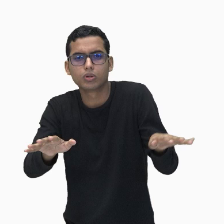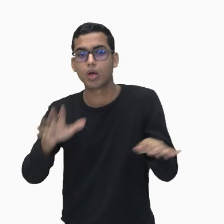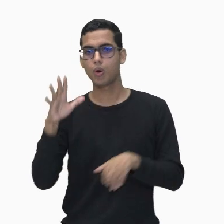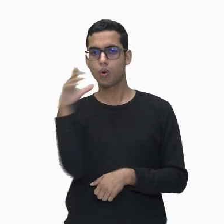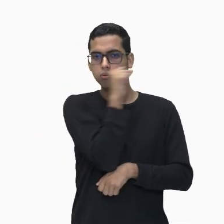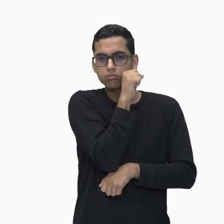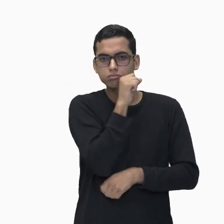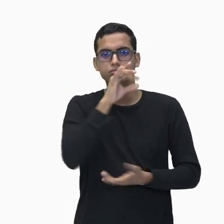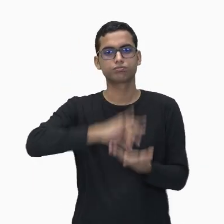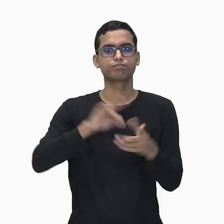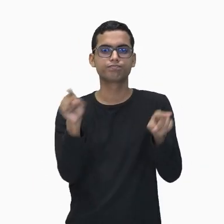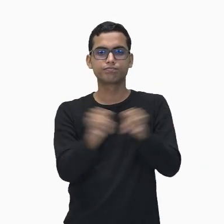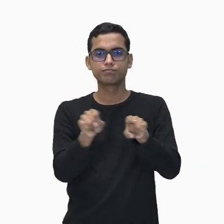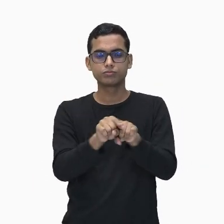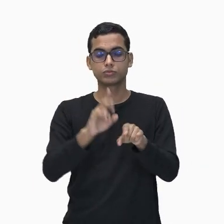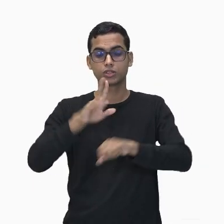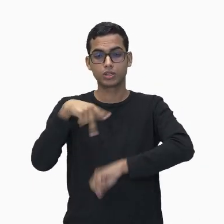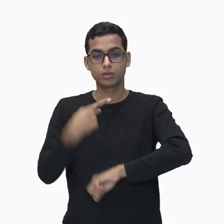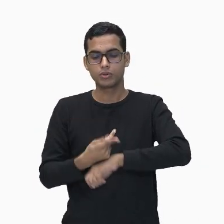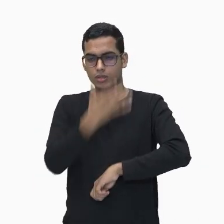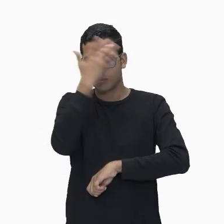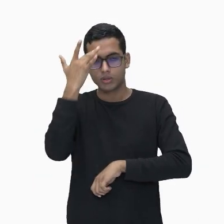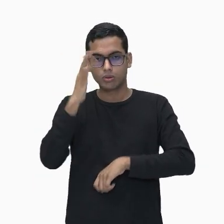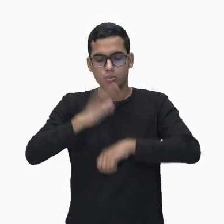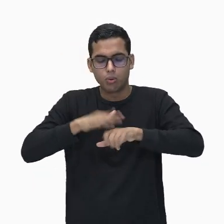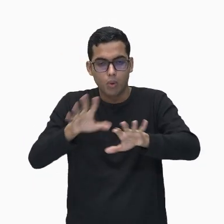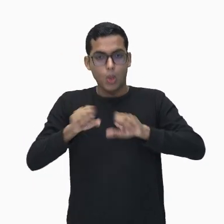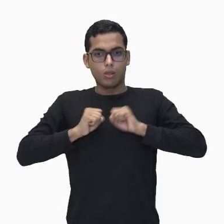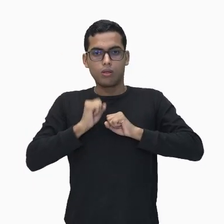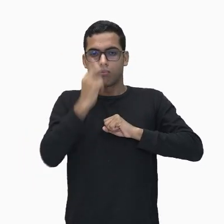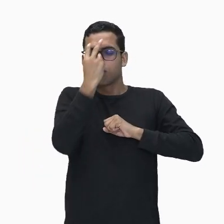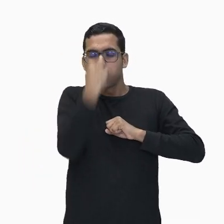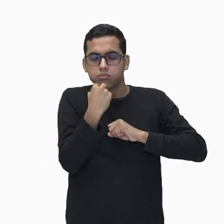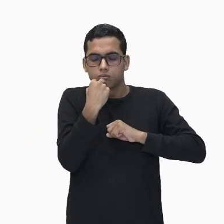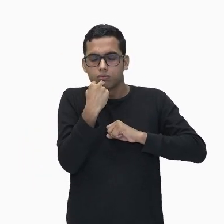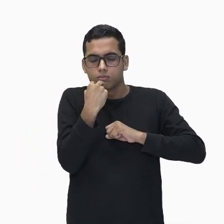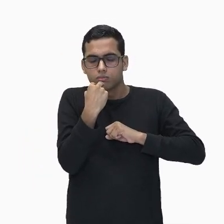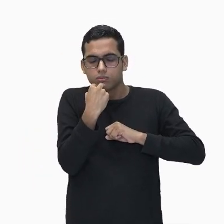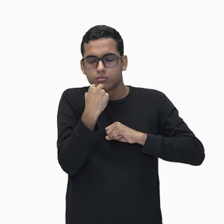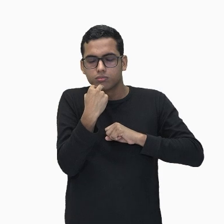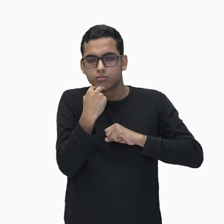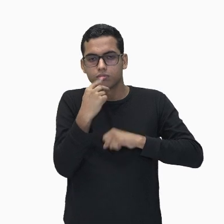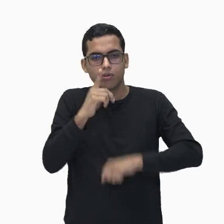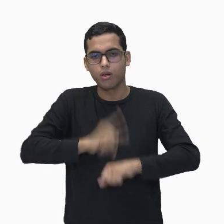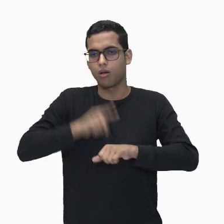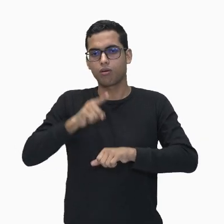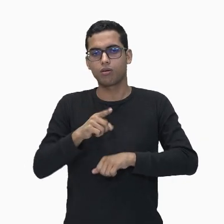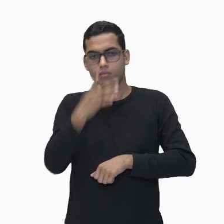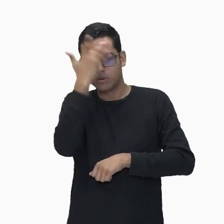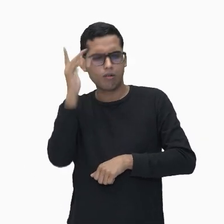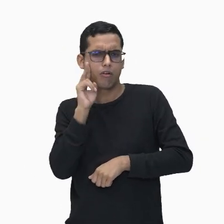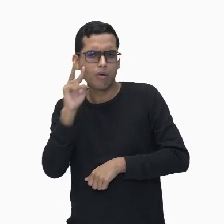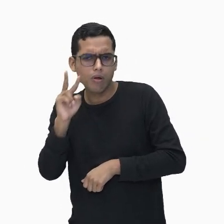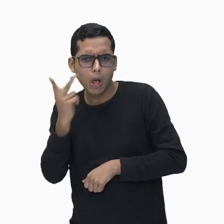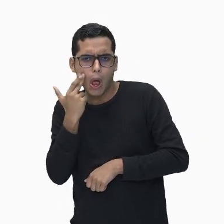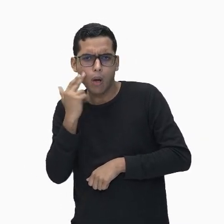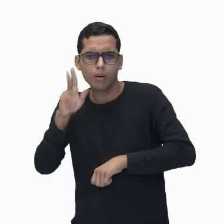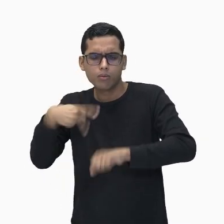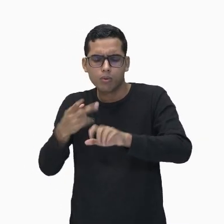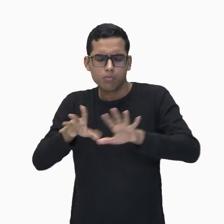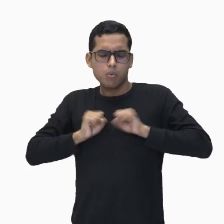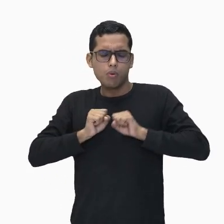transmissão rápida que provoca cegueira nas pessoas. Progressivamente, a maior parte